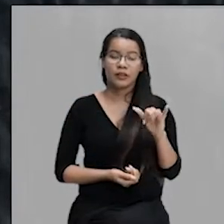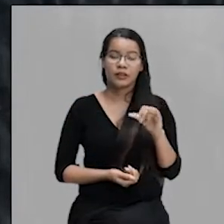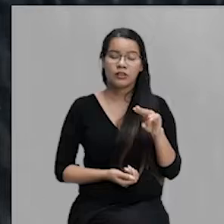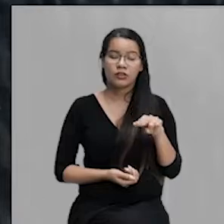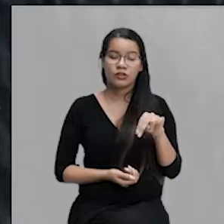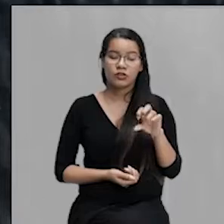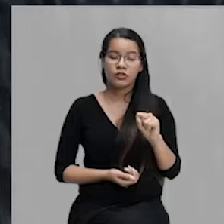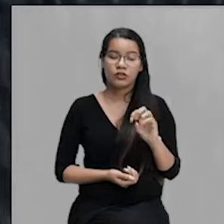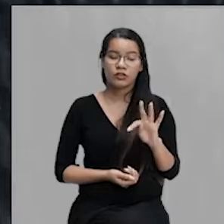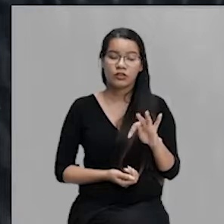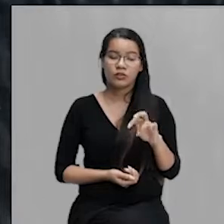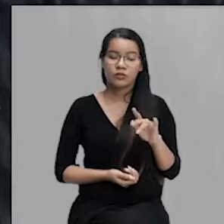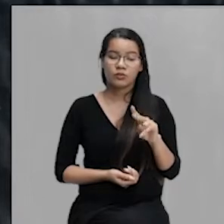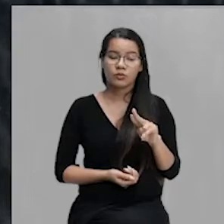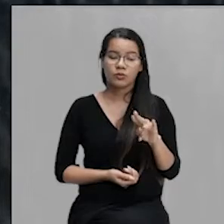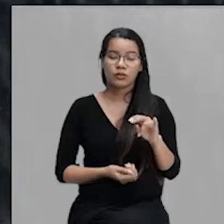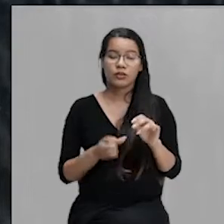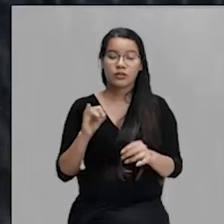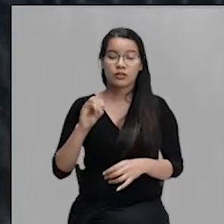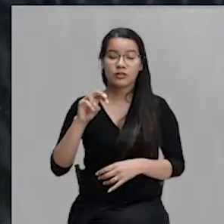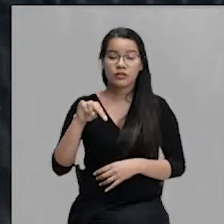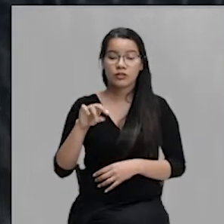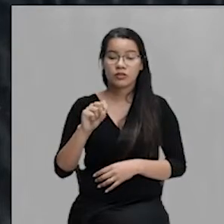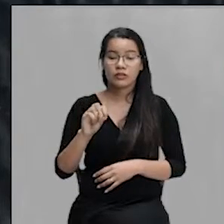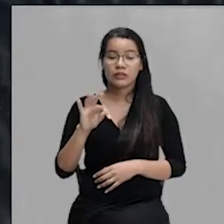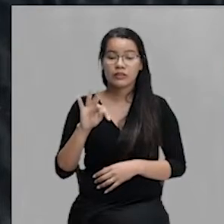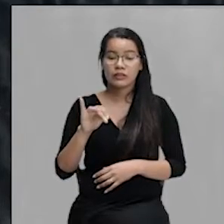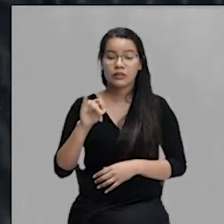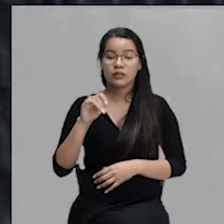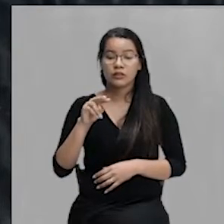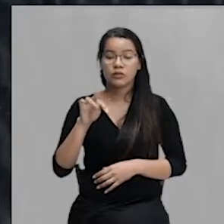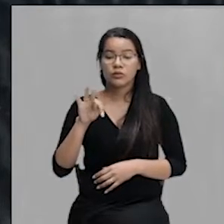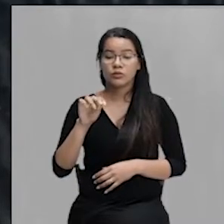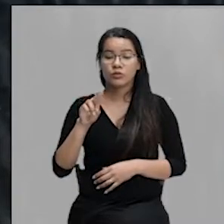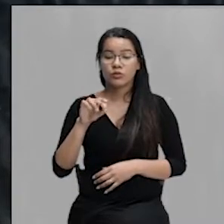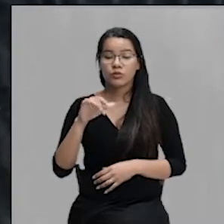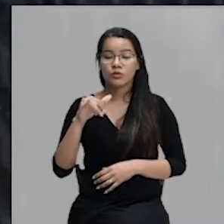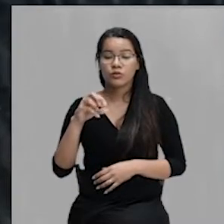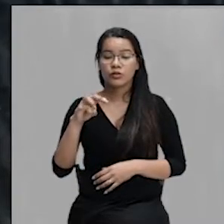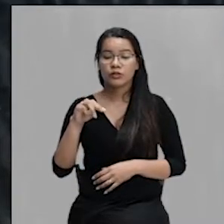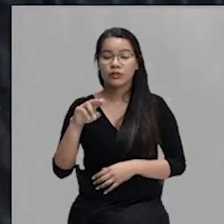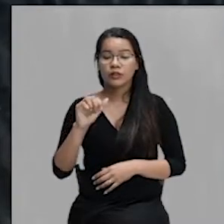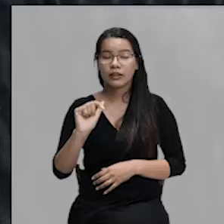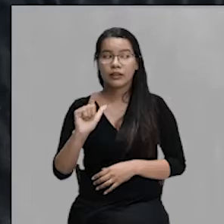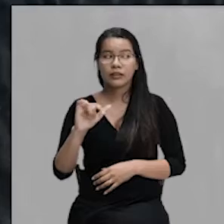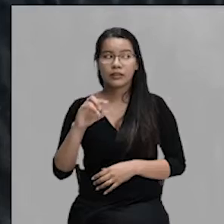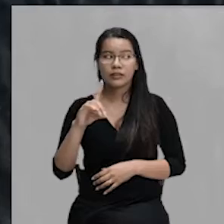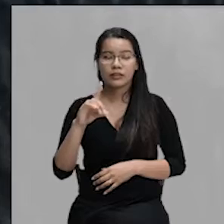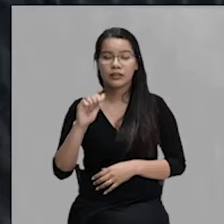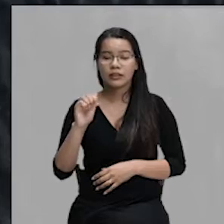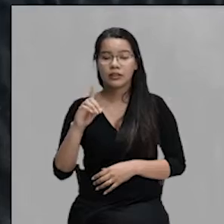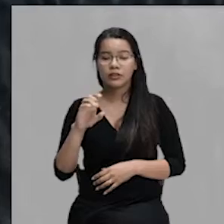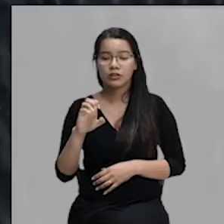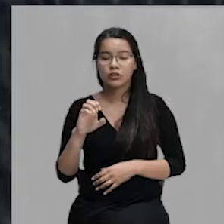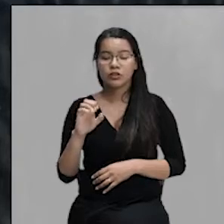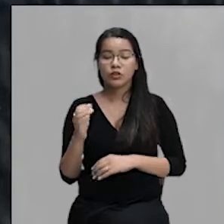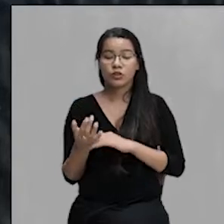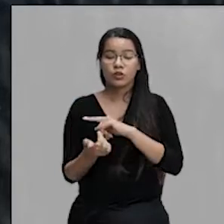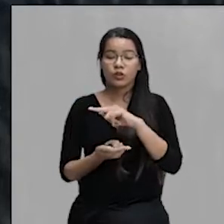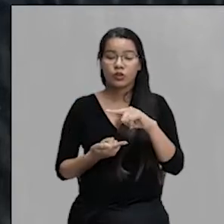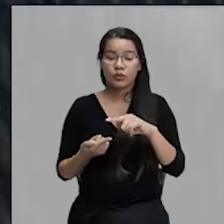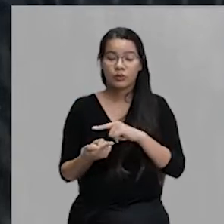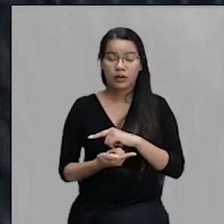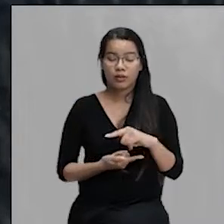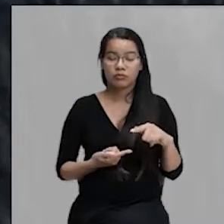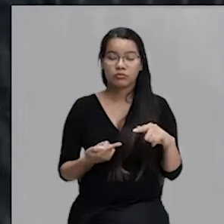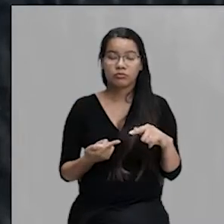institucionalidade global da questão ambiental. Anota aí, vai lá. Institucionalidade global da questão ambiental.